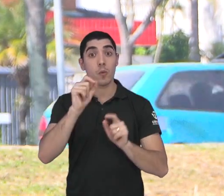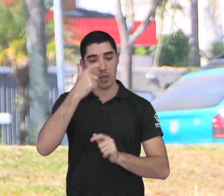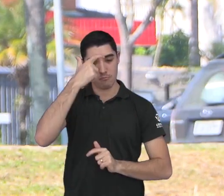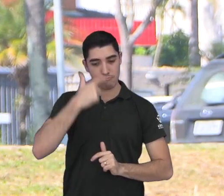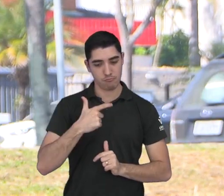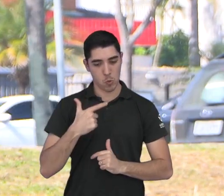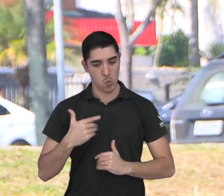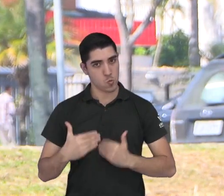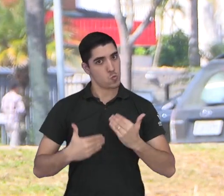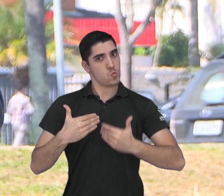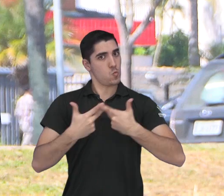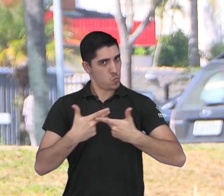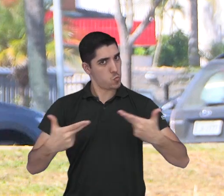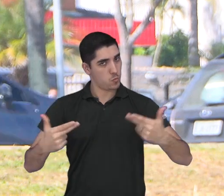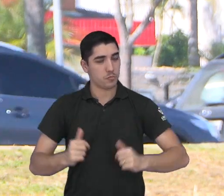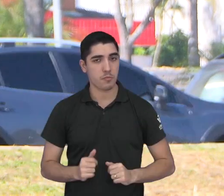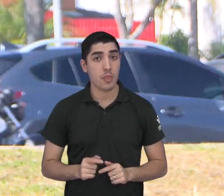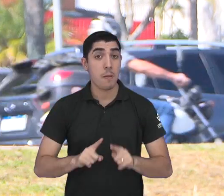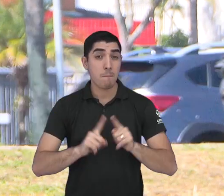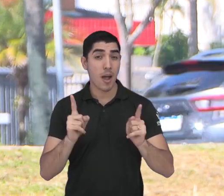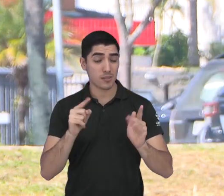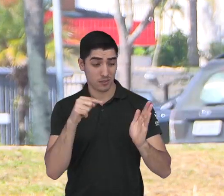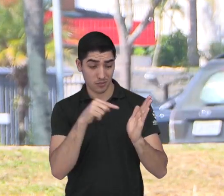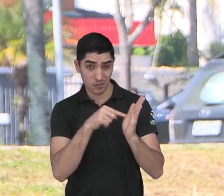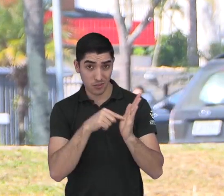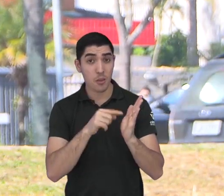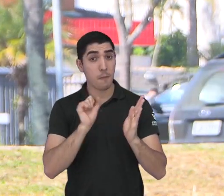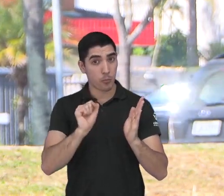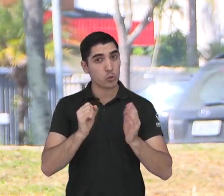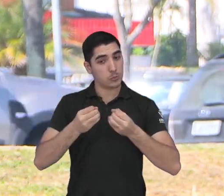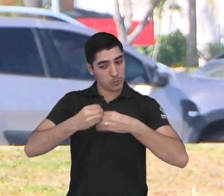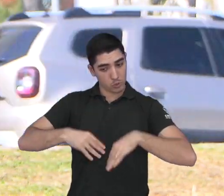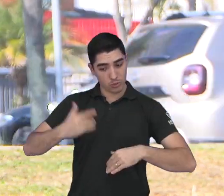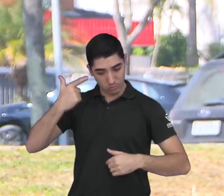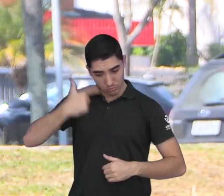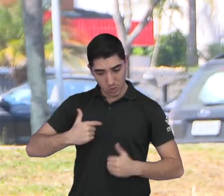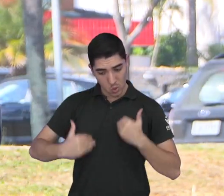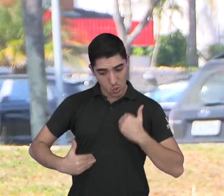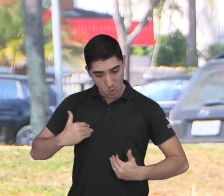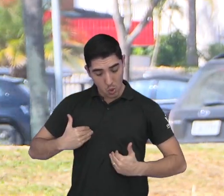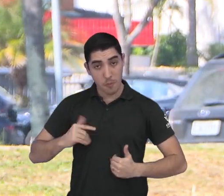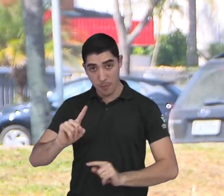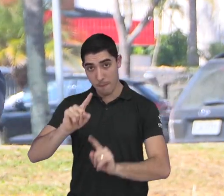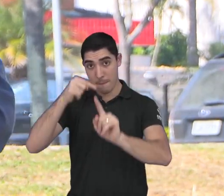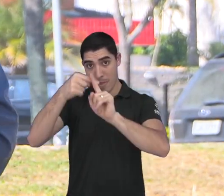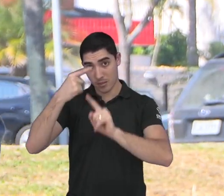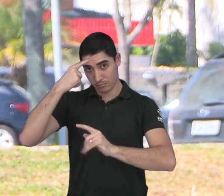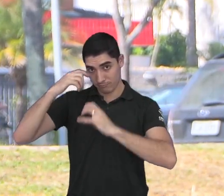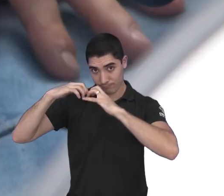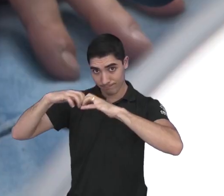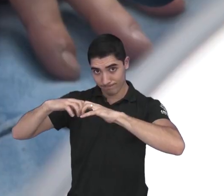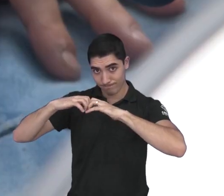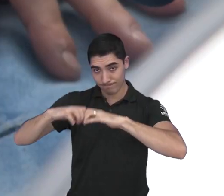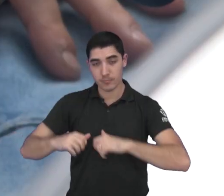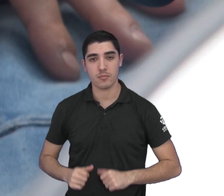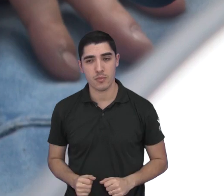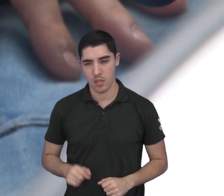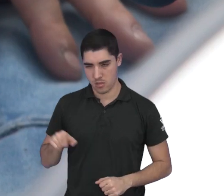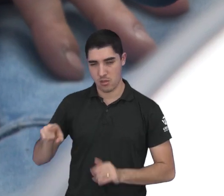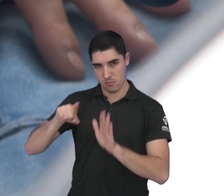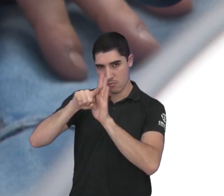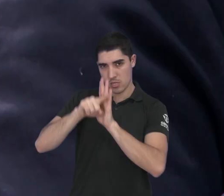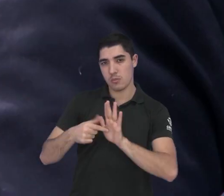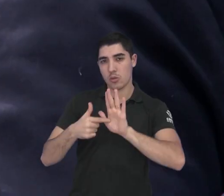também à produtividade. Fato é que esse comportamento afeta a saúde física e também a mental. Ainda de acordo